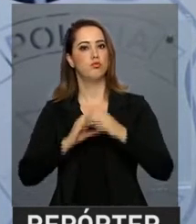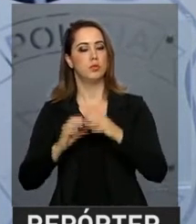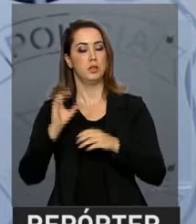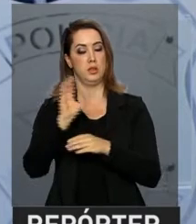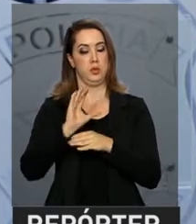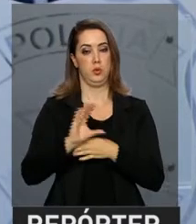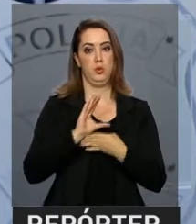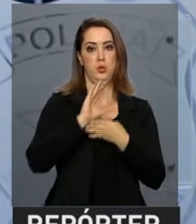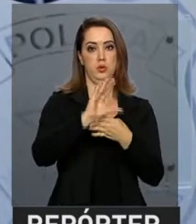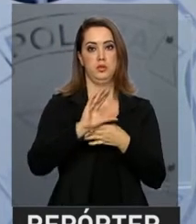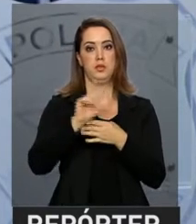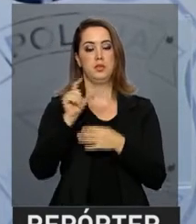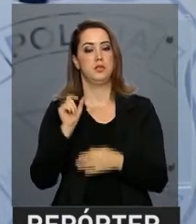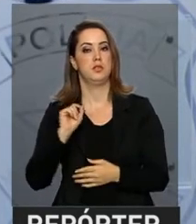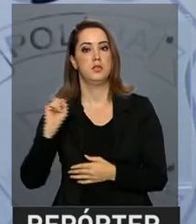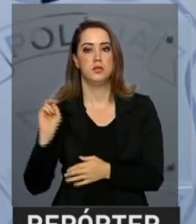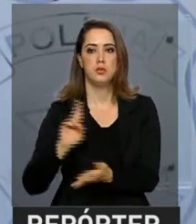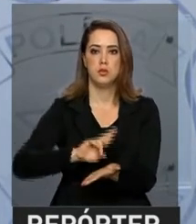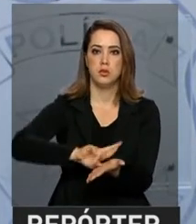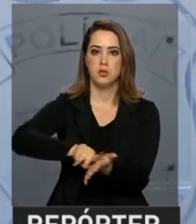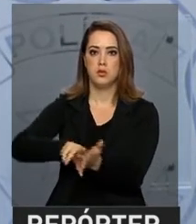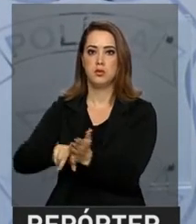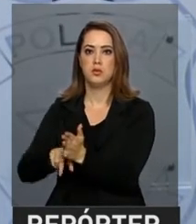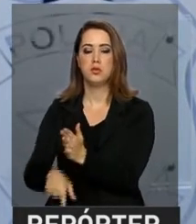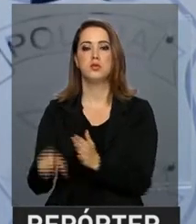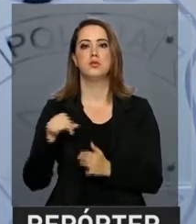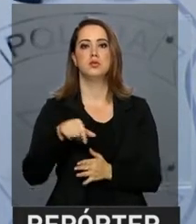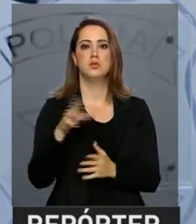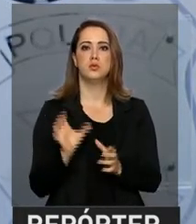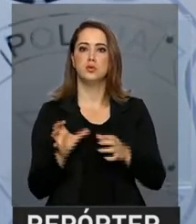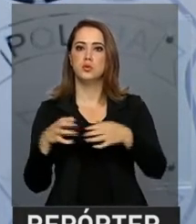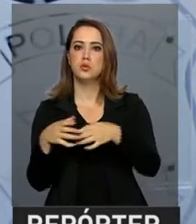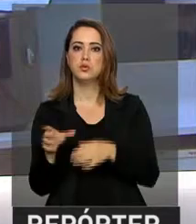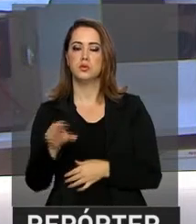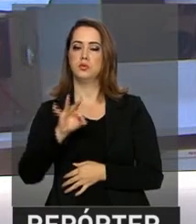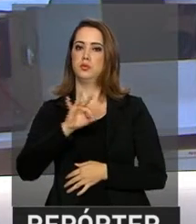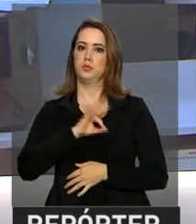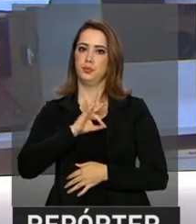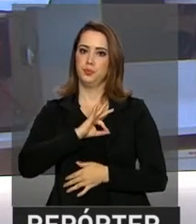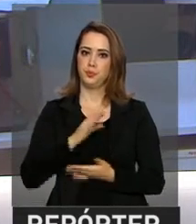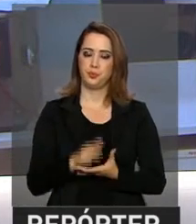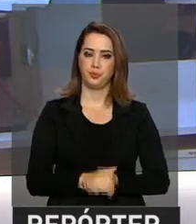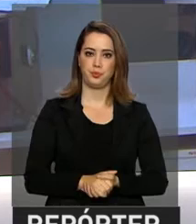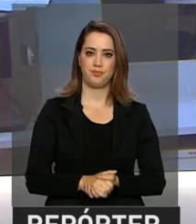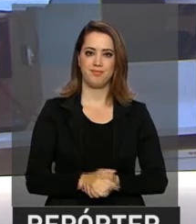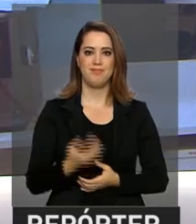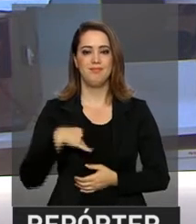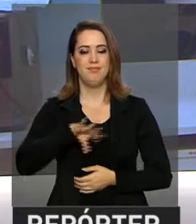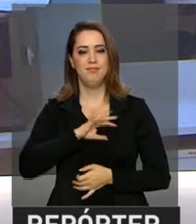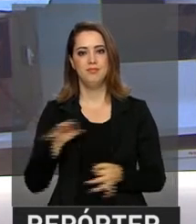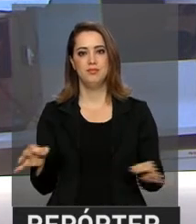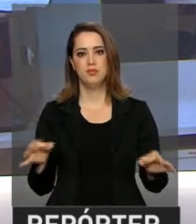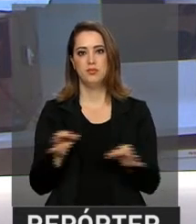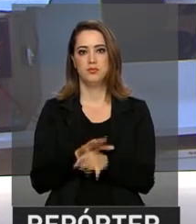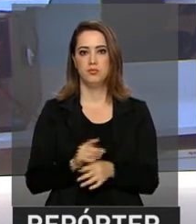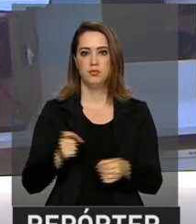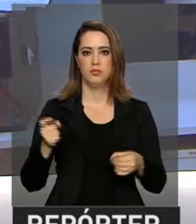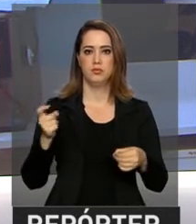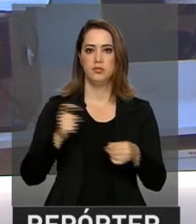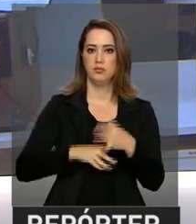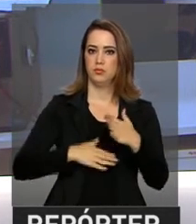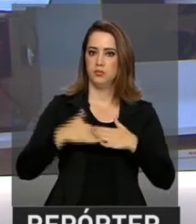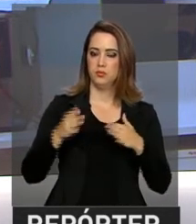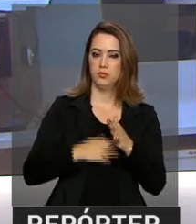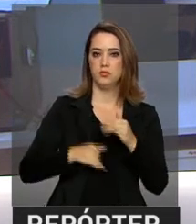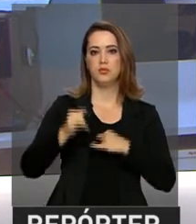entre diversas agências internacionais de inteligência e informação. Nós ficamos por aqui, voltamos a qualquer momento